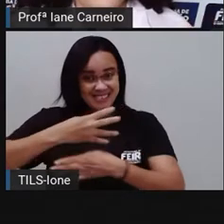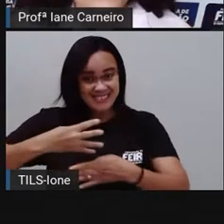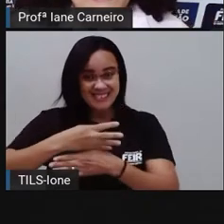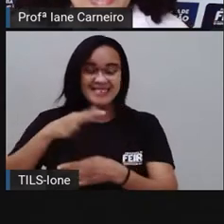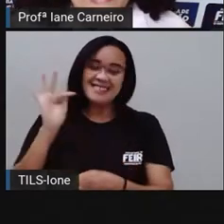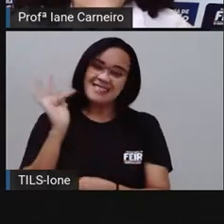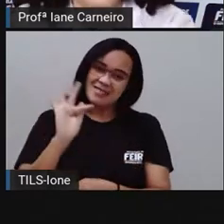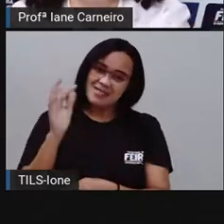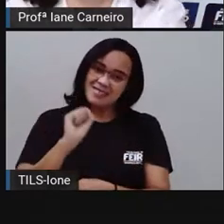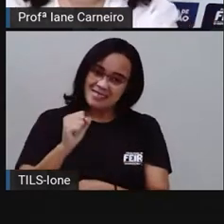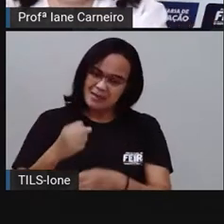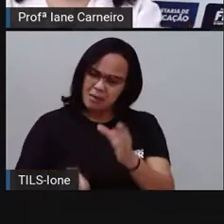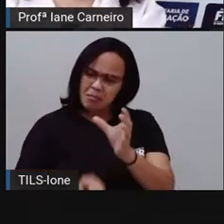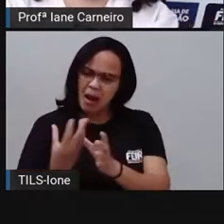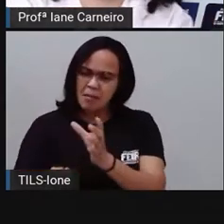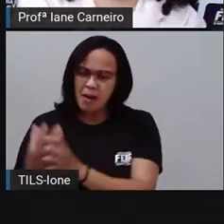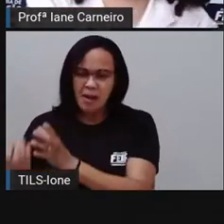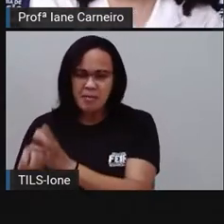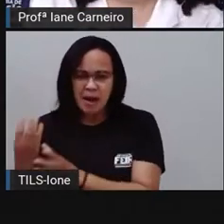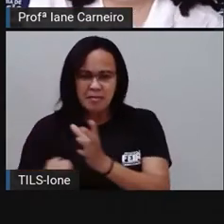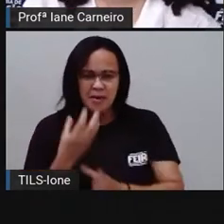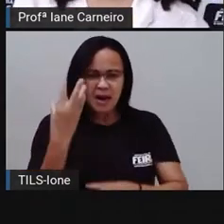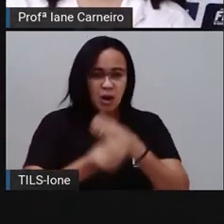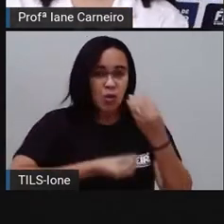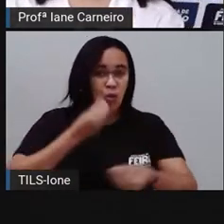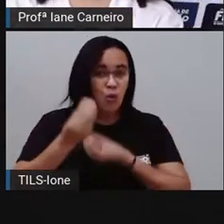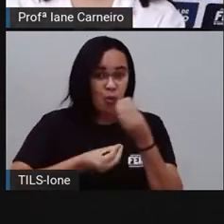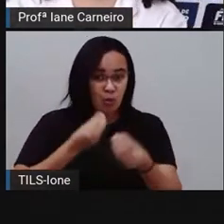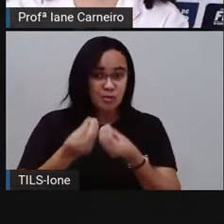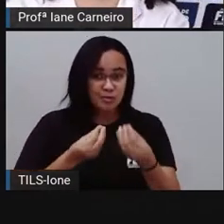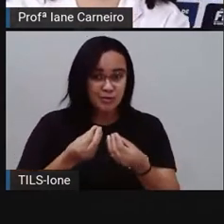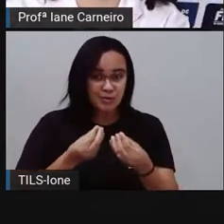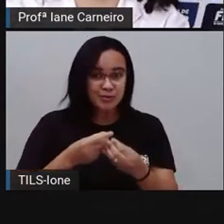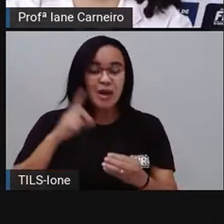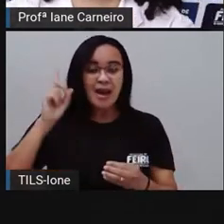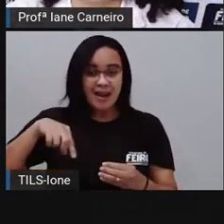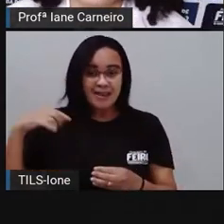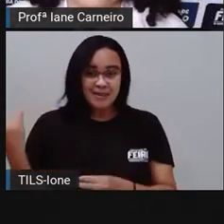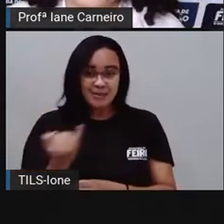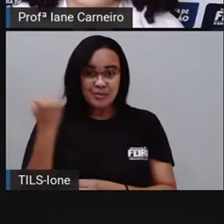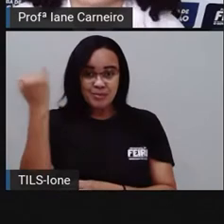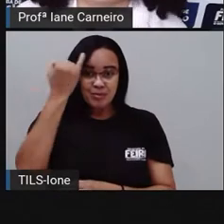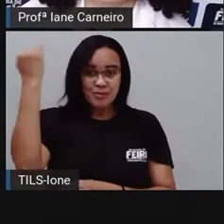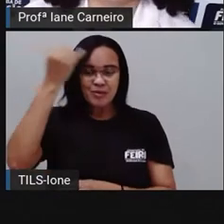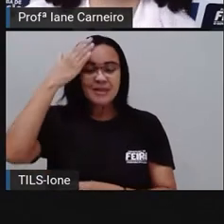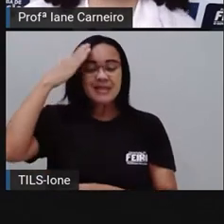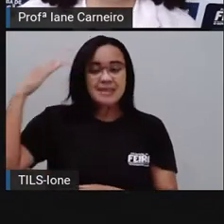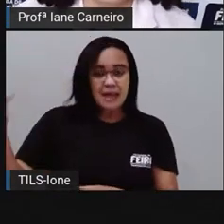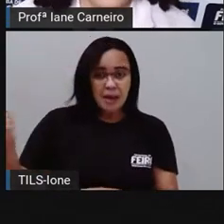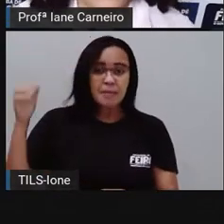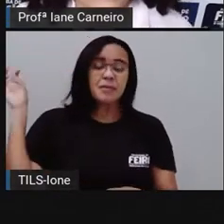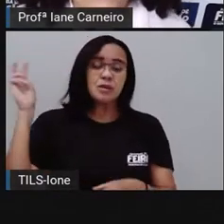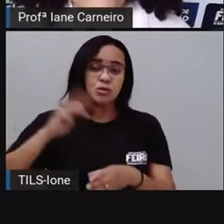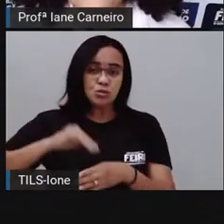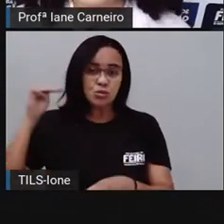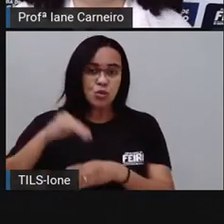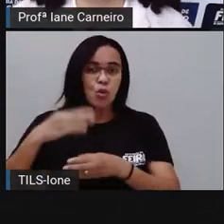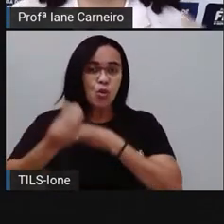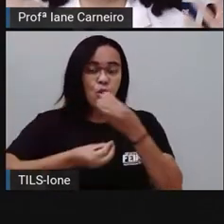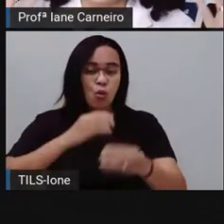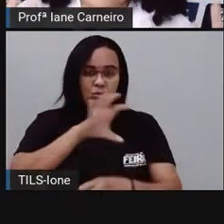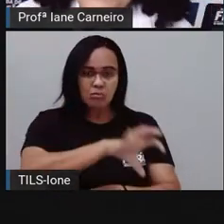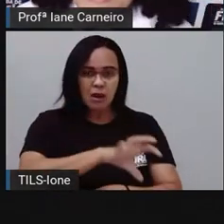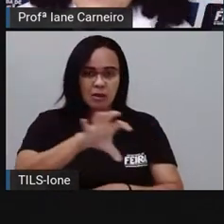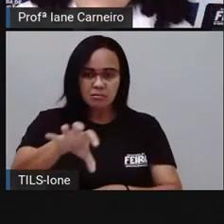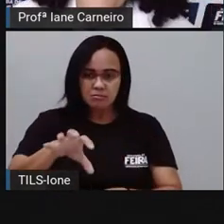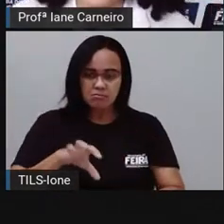Como ela foi criada? Mas é interessante a gente saber, né, que o município de Feira de Santana, alguns